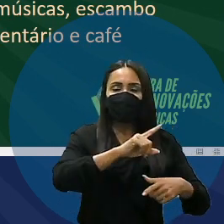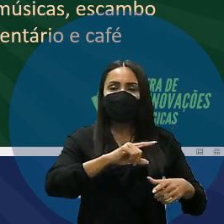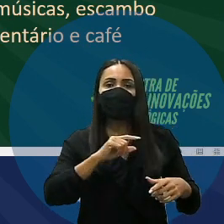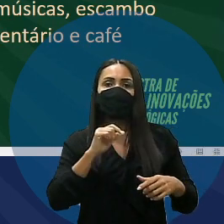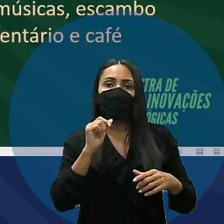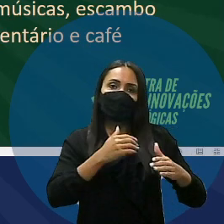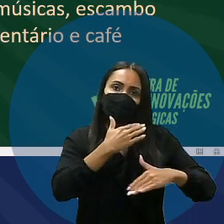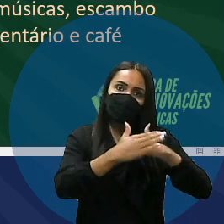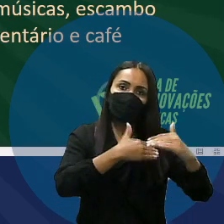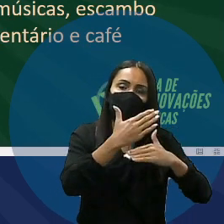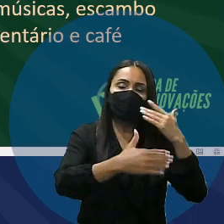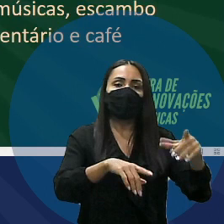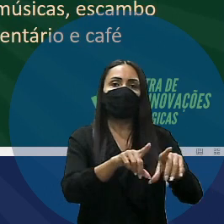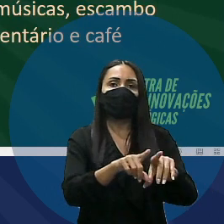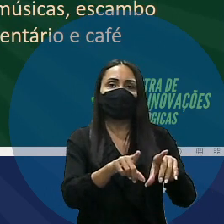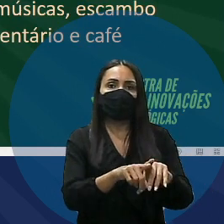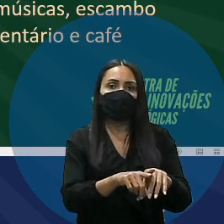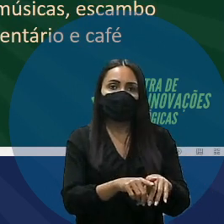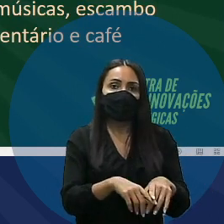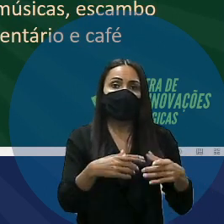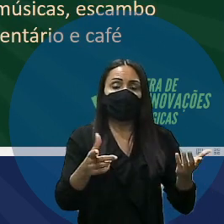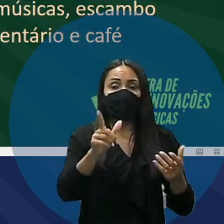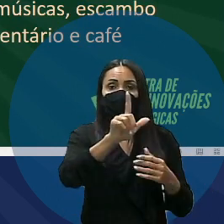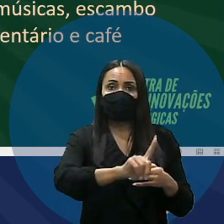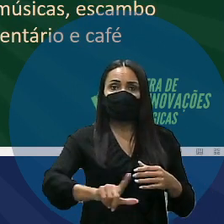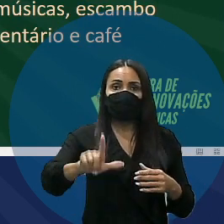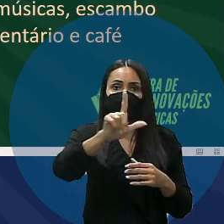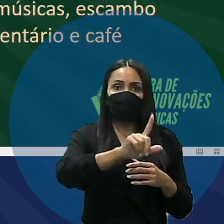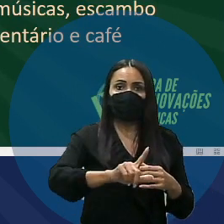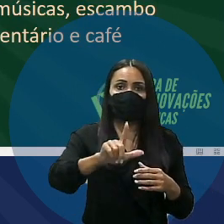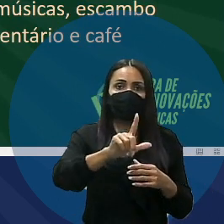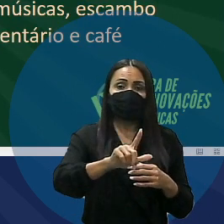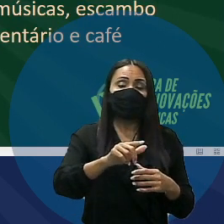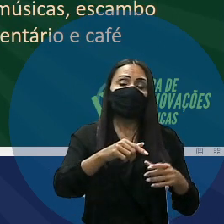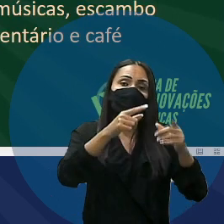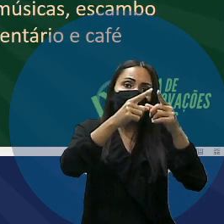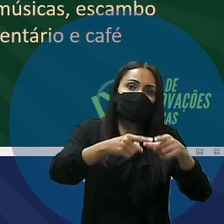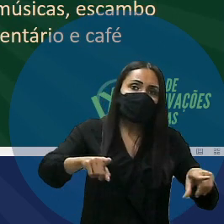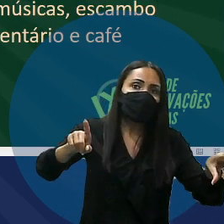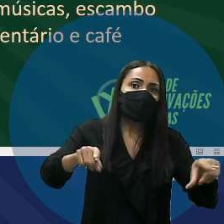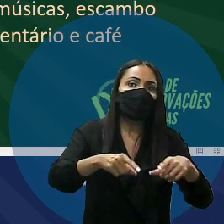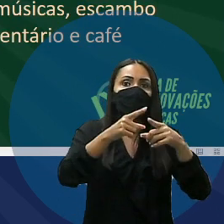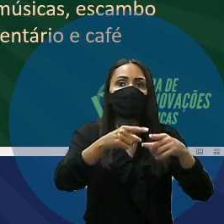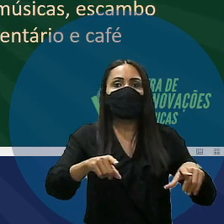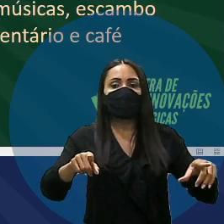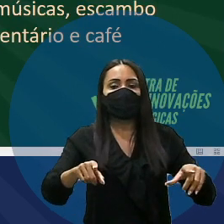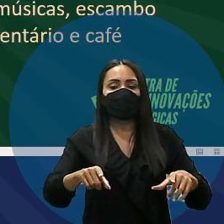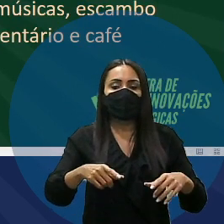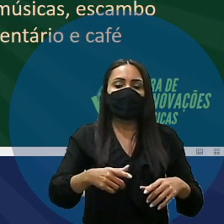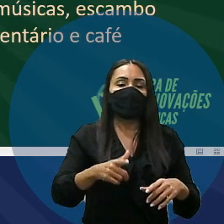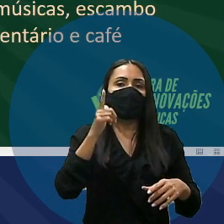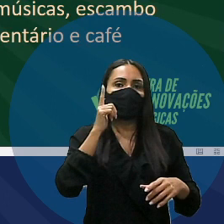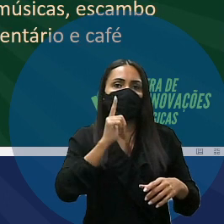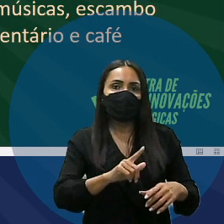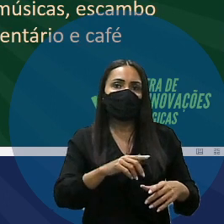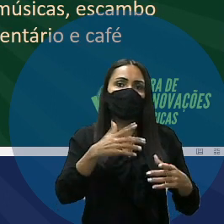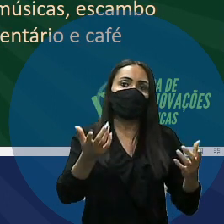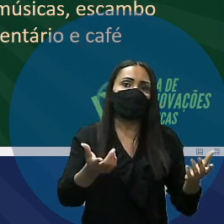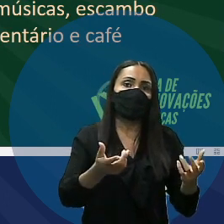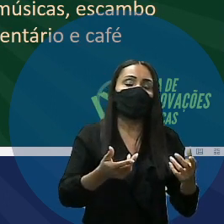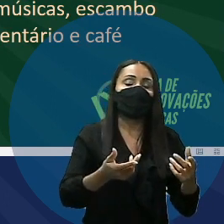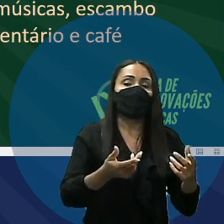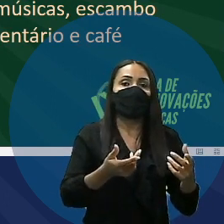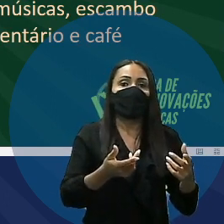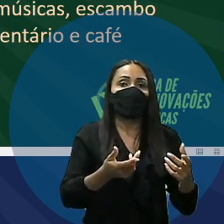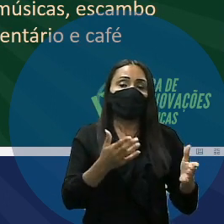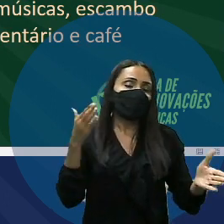Desenvolvemos também performances literárias e performances musicais. Também conseguimos fazer no